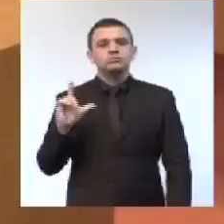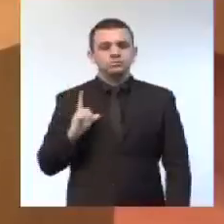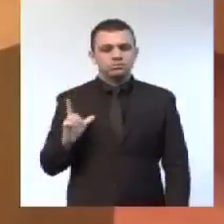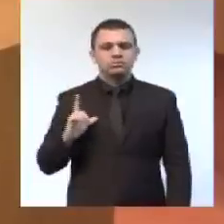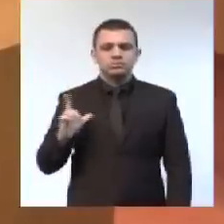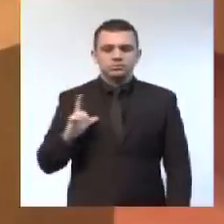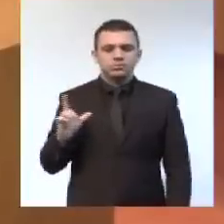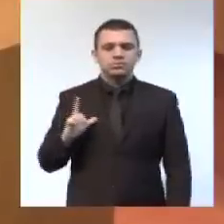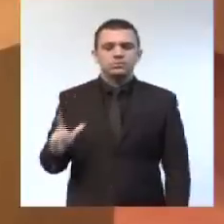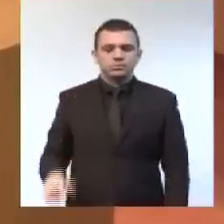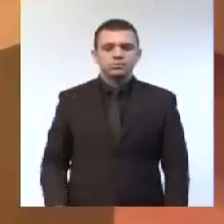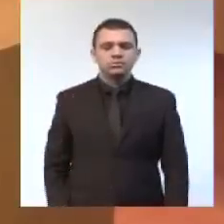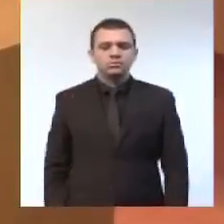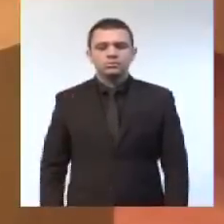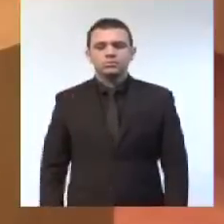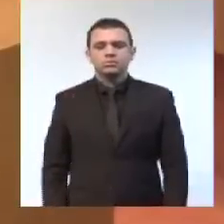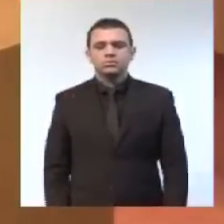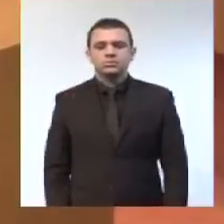Você diz assim,